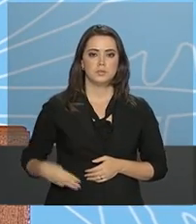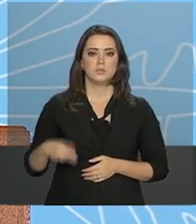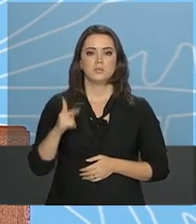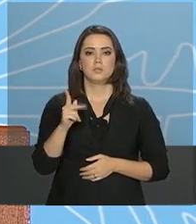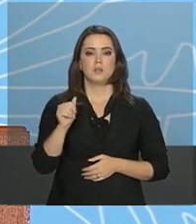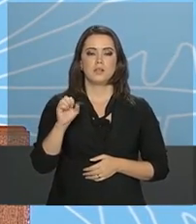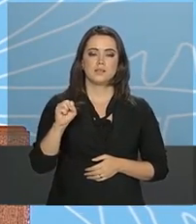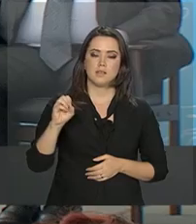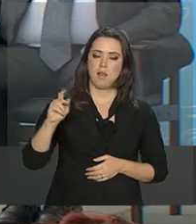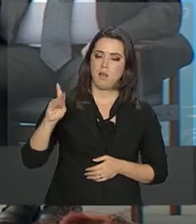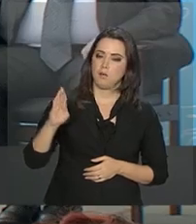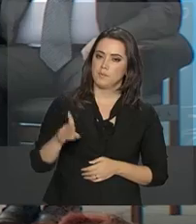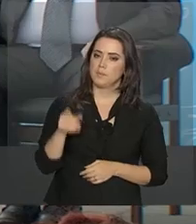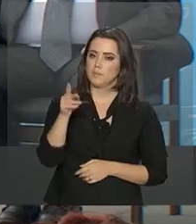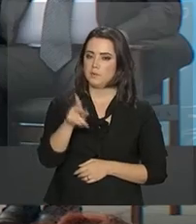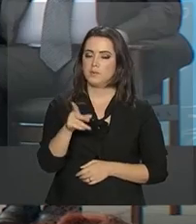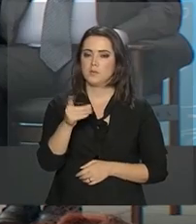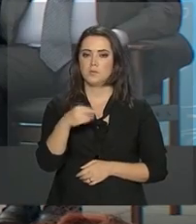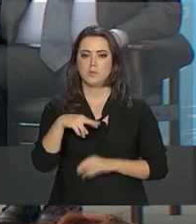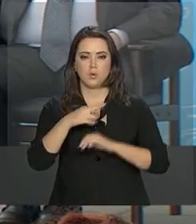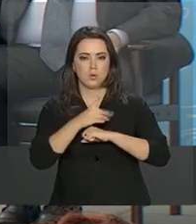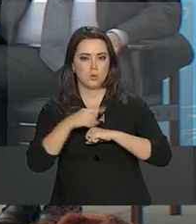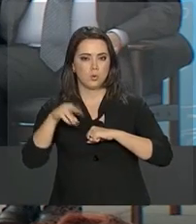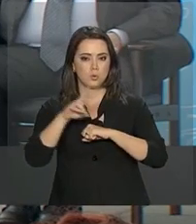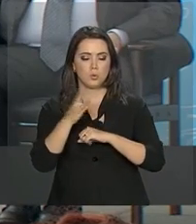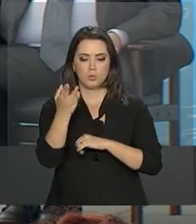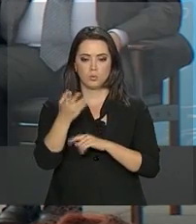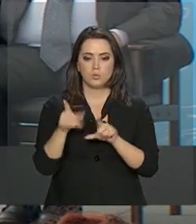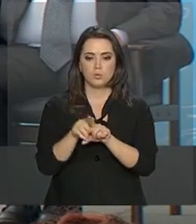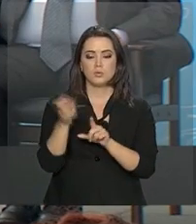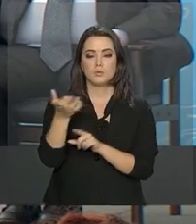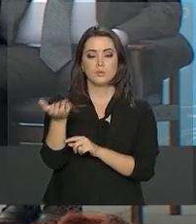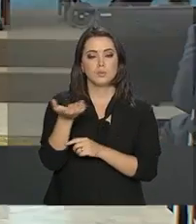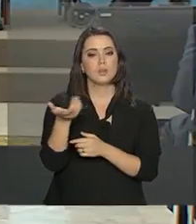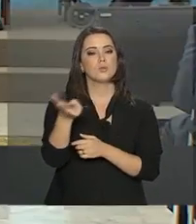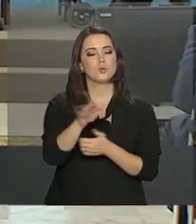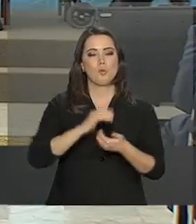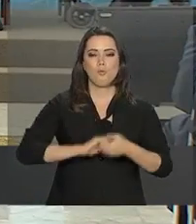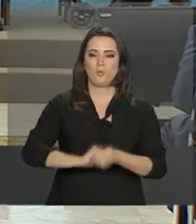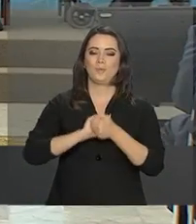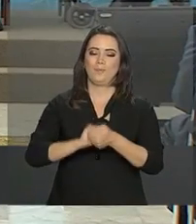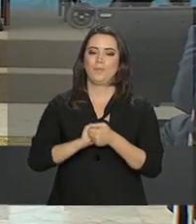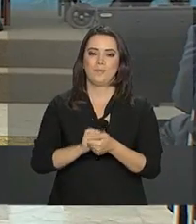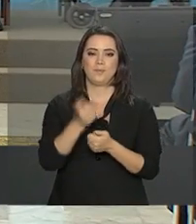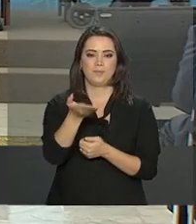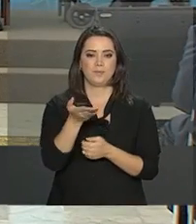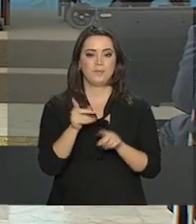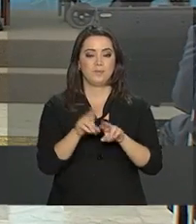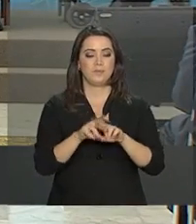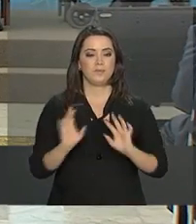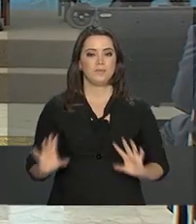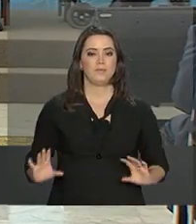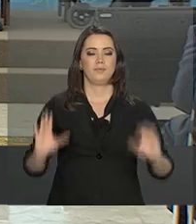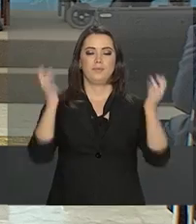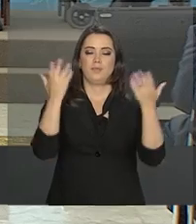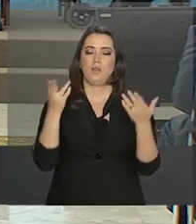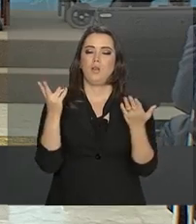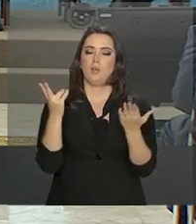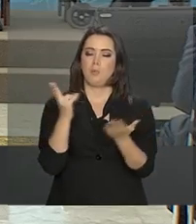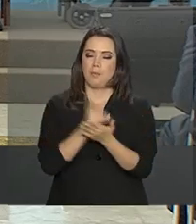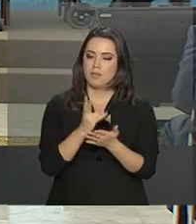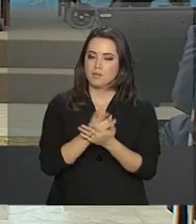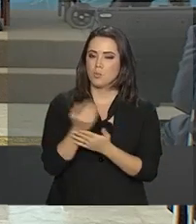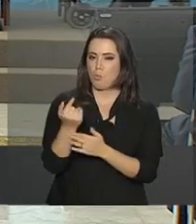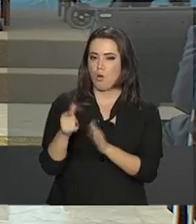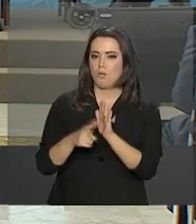doutor Mário, professor Mário Neto Borges, eu quero mais uma vez cumprimentá-los por este evento, assim como o